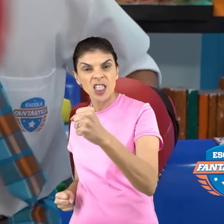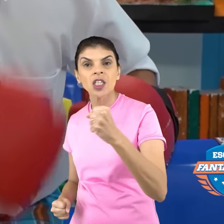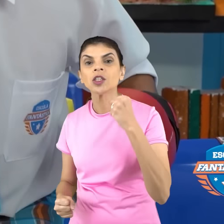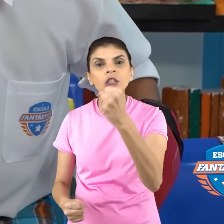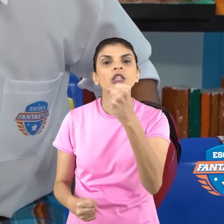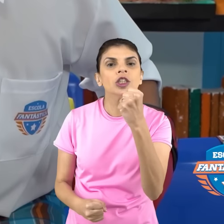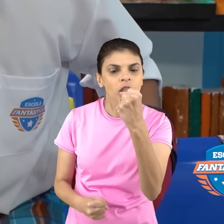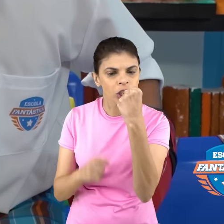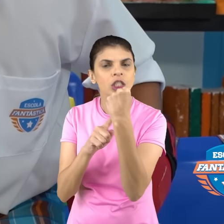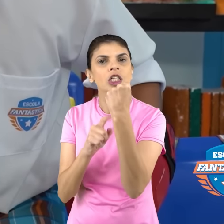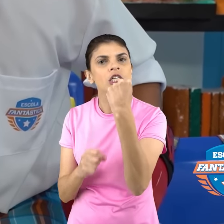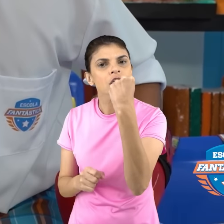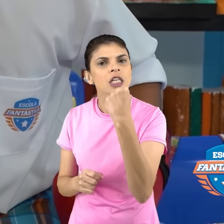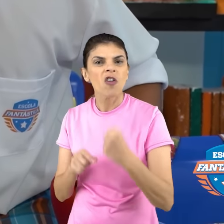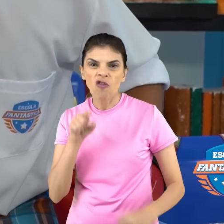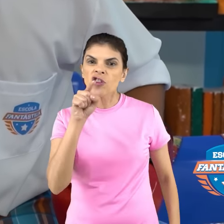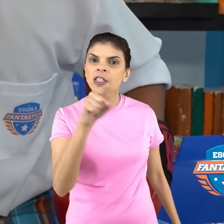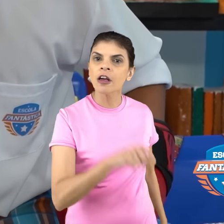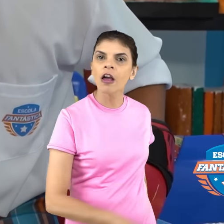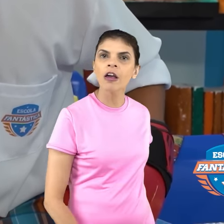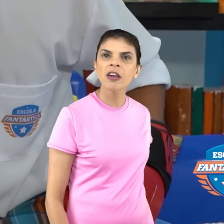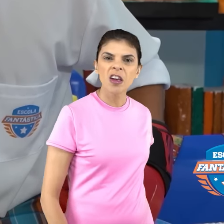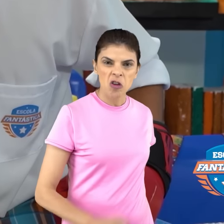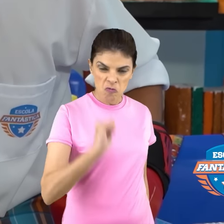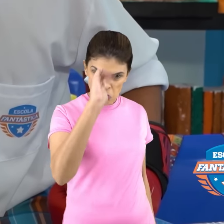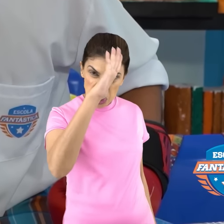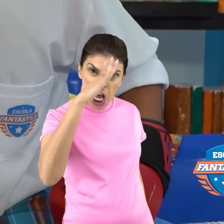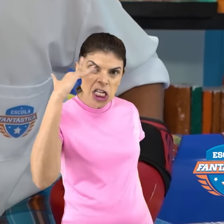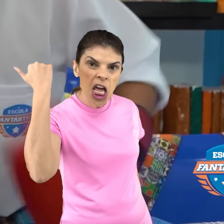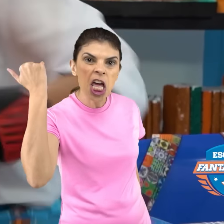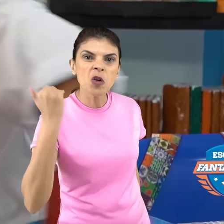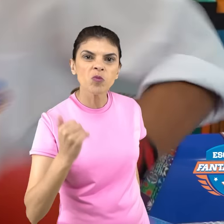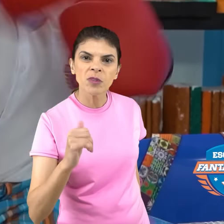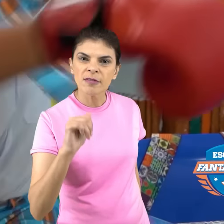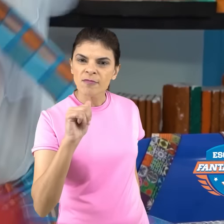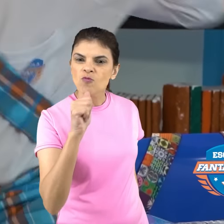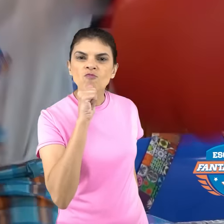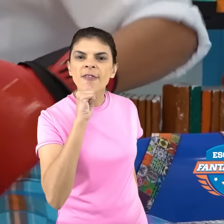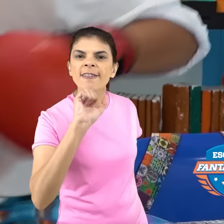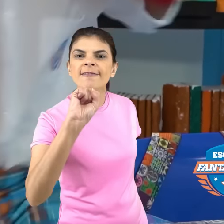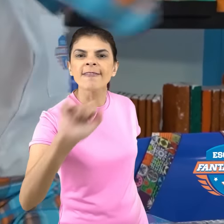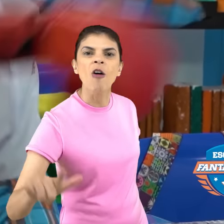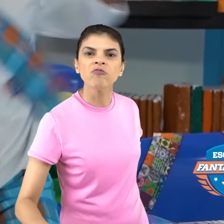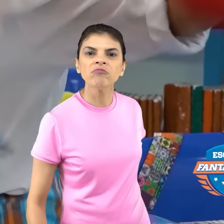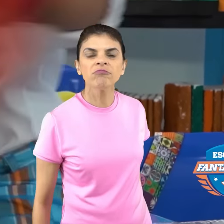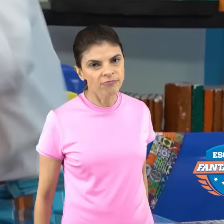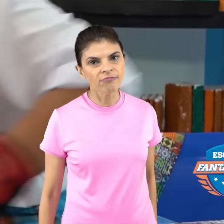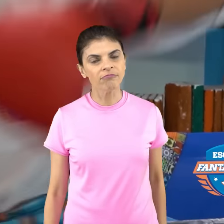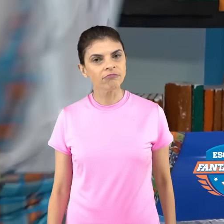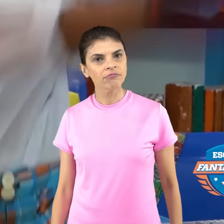É isso aqui que eu vou fazer com você, Daniel sem sal.